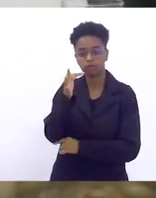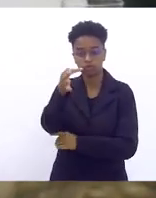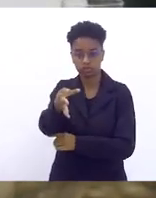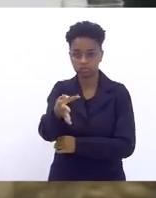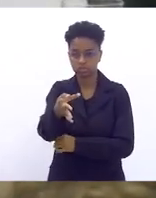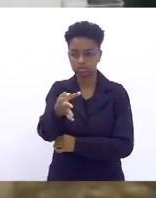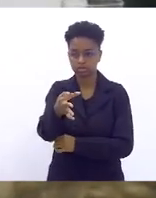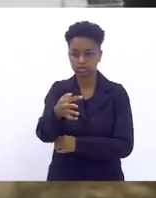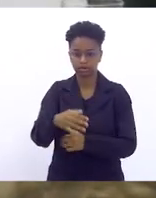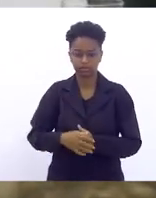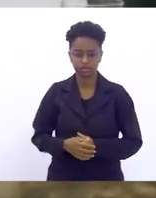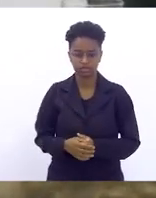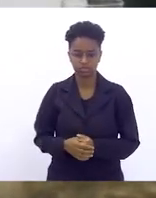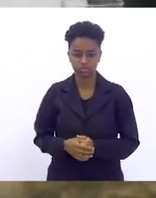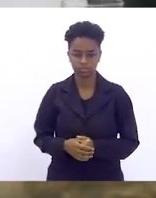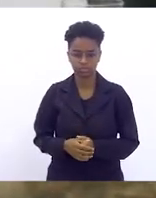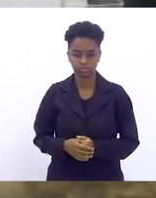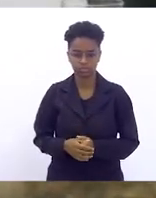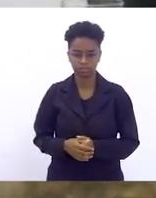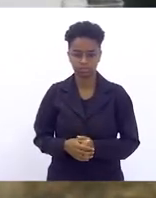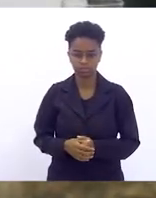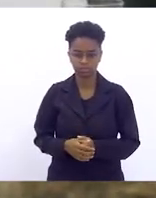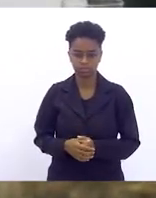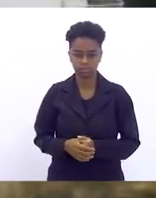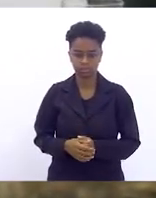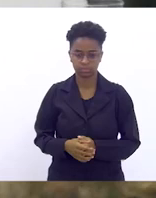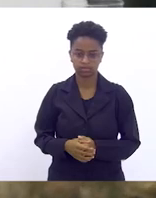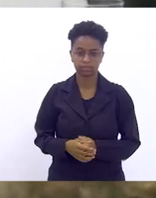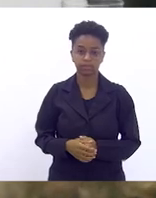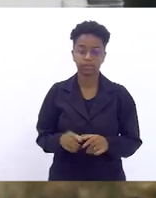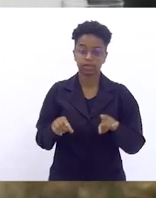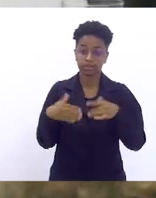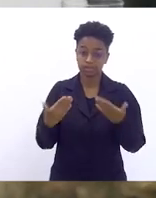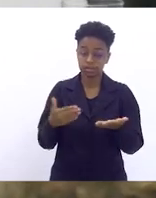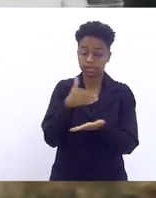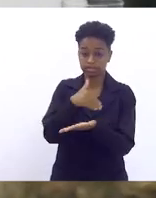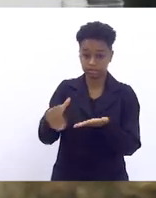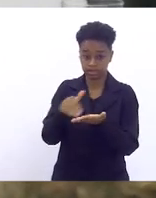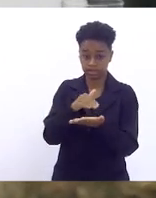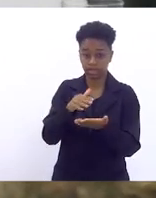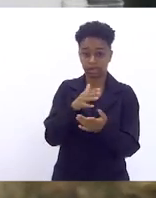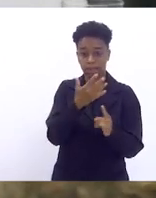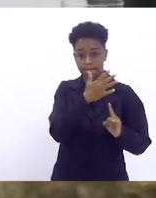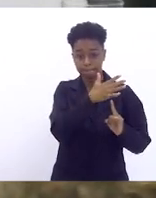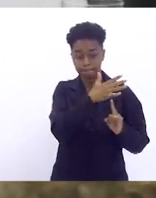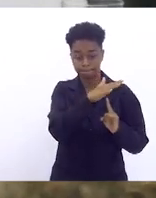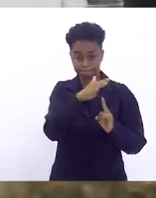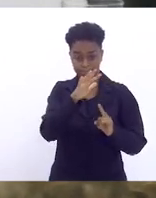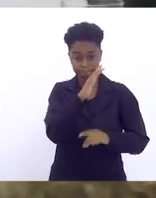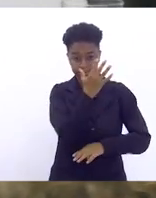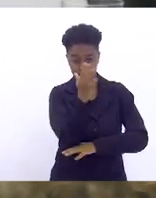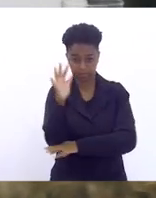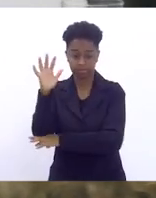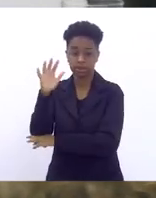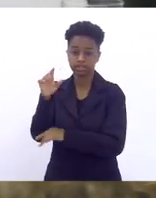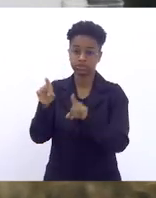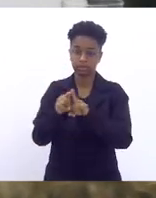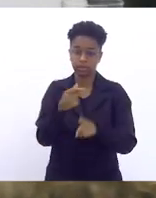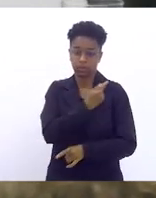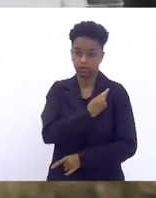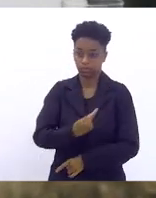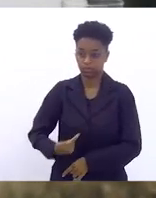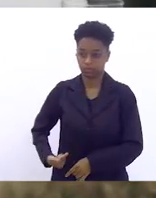a participação dos esforços globais E aí a Secretaria de Meio Ambiente Governador tem sido enfático nisso né